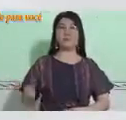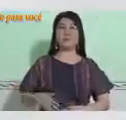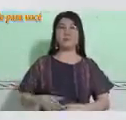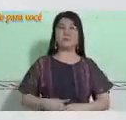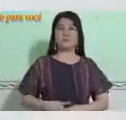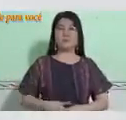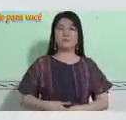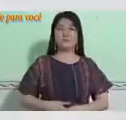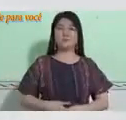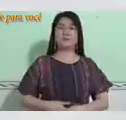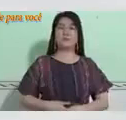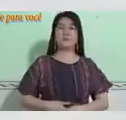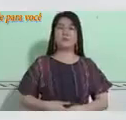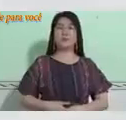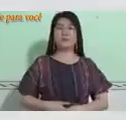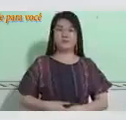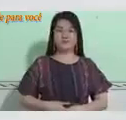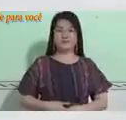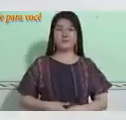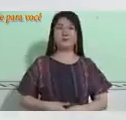Dois pontos